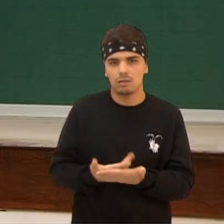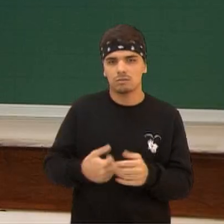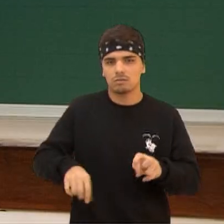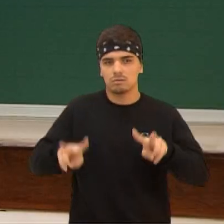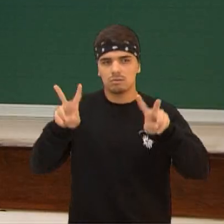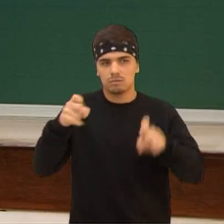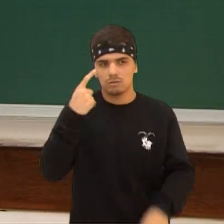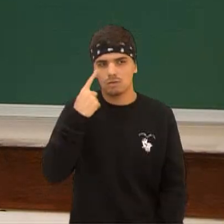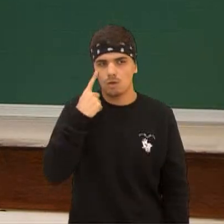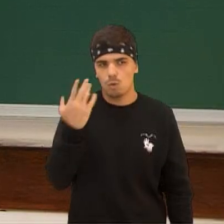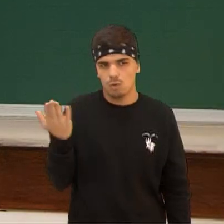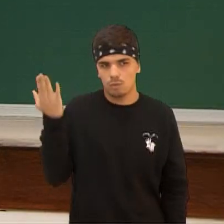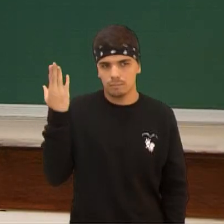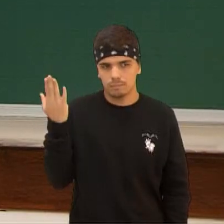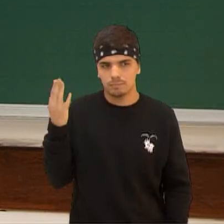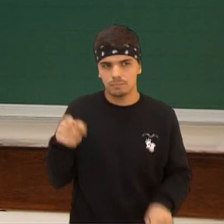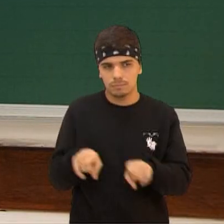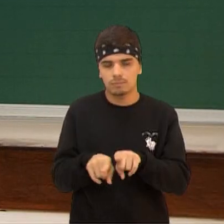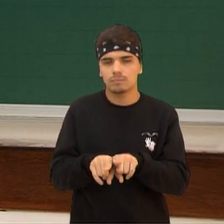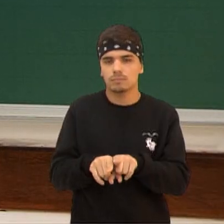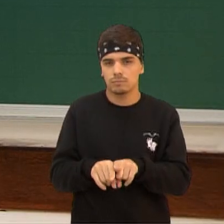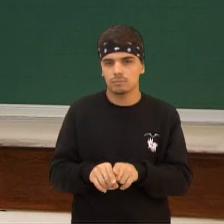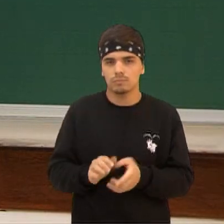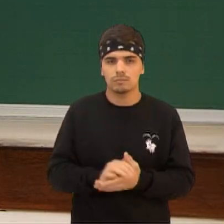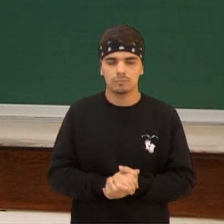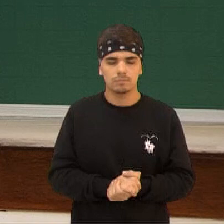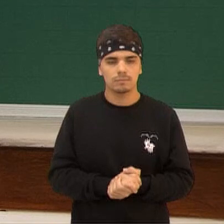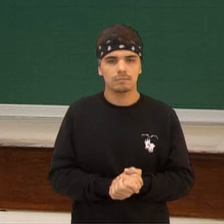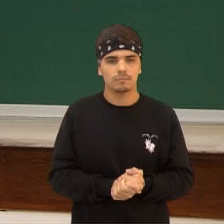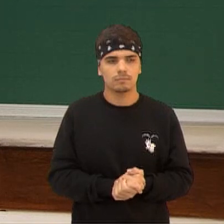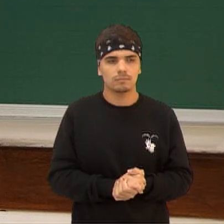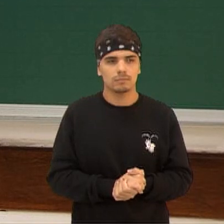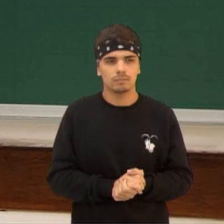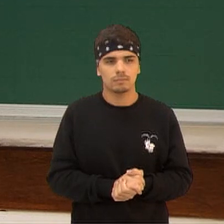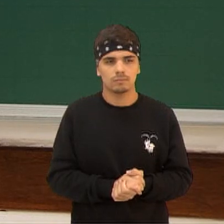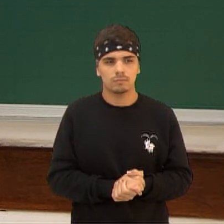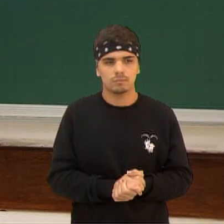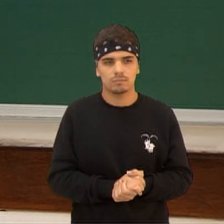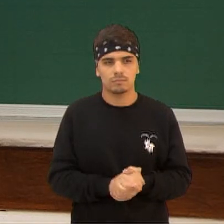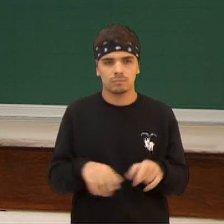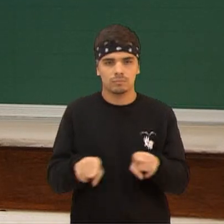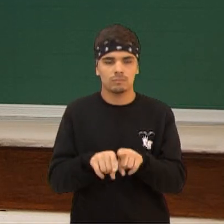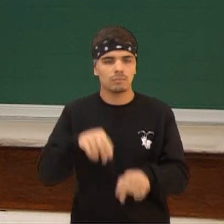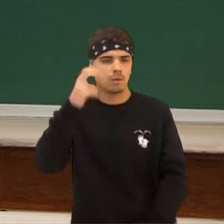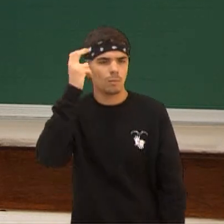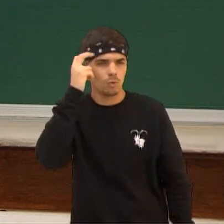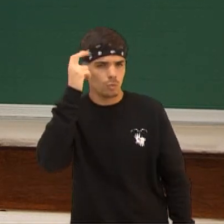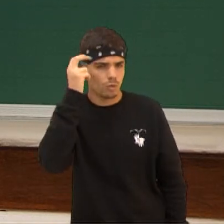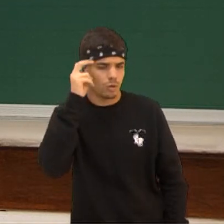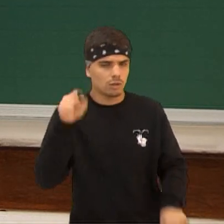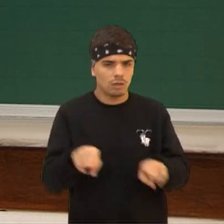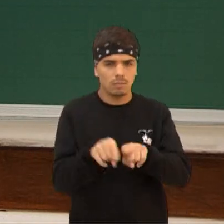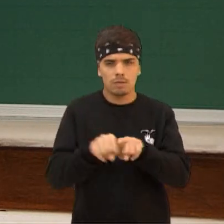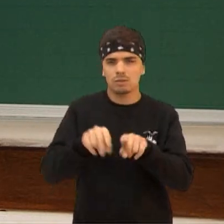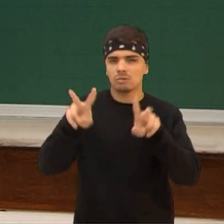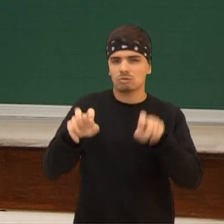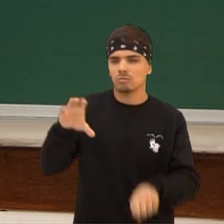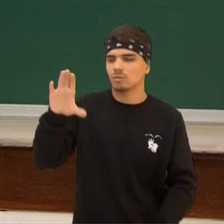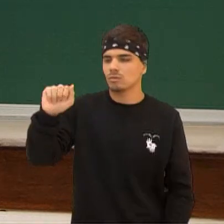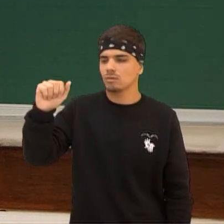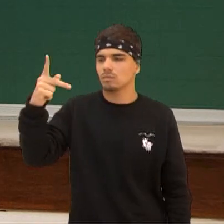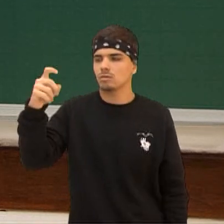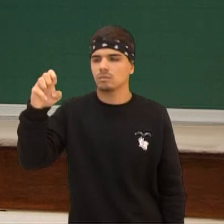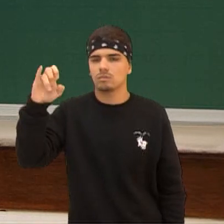Black Awareness Day, a gente falou sobre o Black Lives Matter, falamos sobre a cultura, sobre a capoeira,